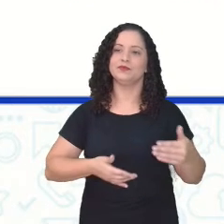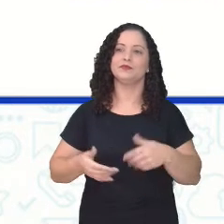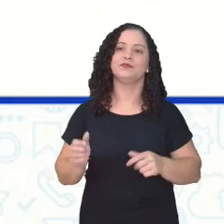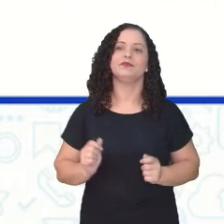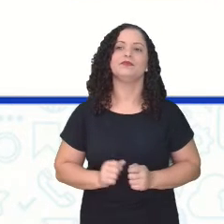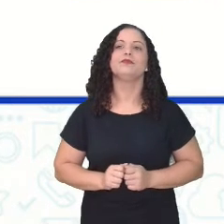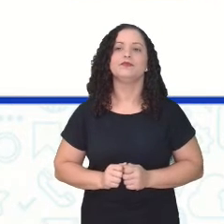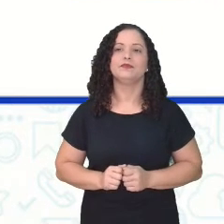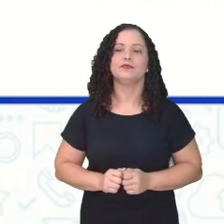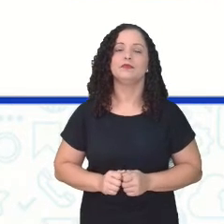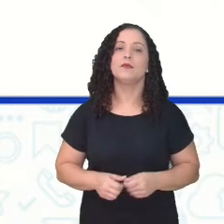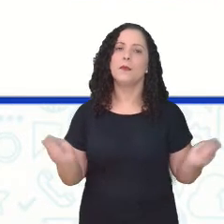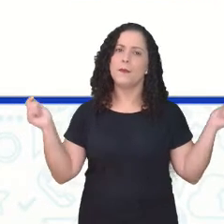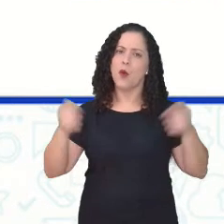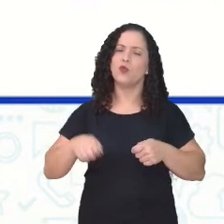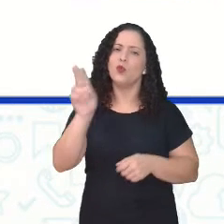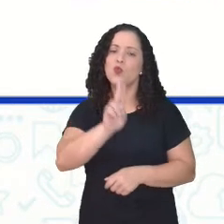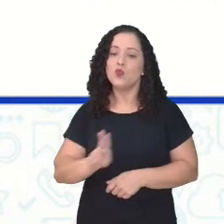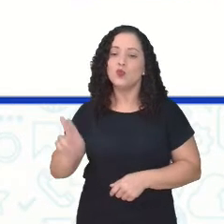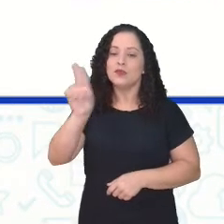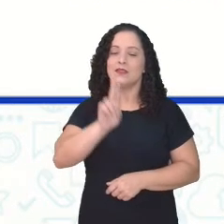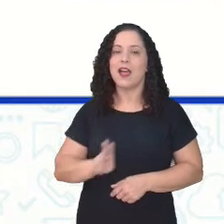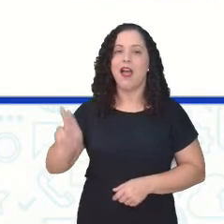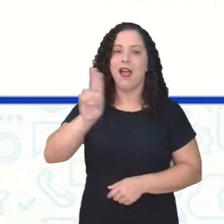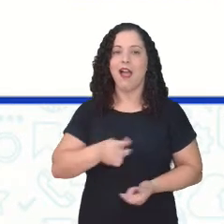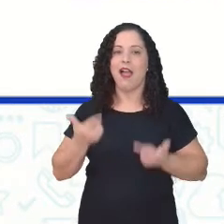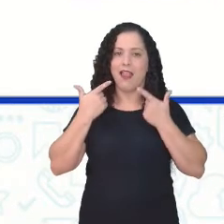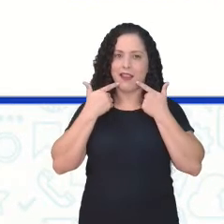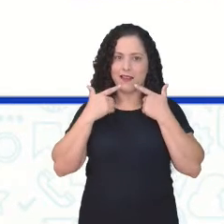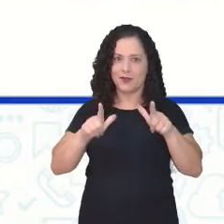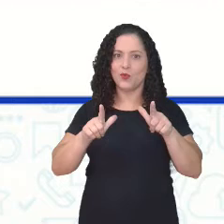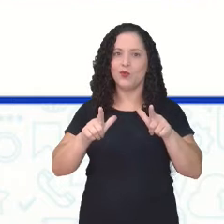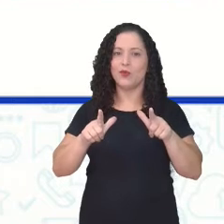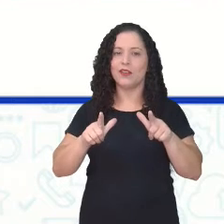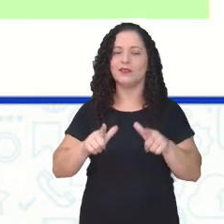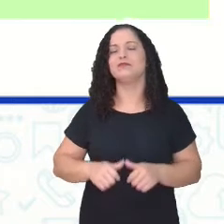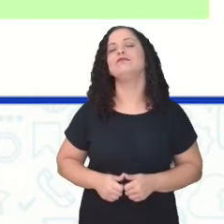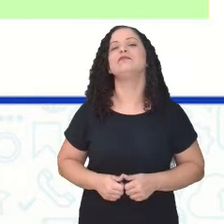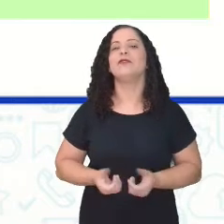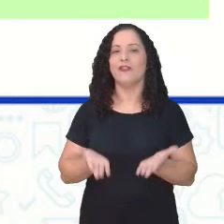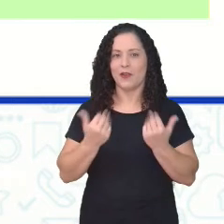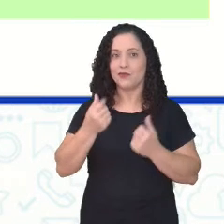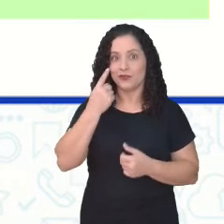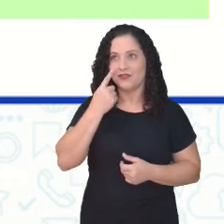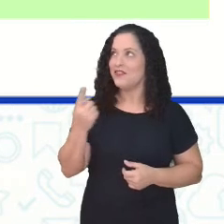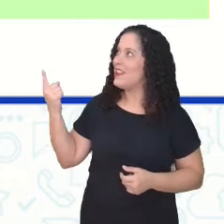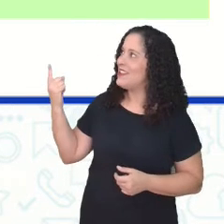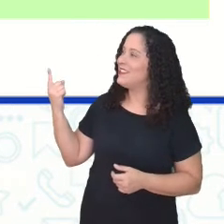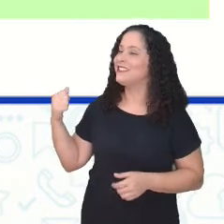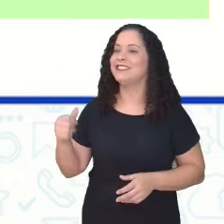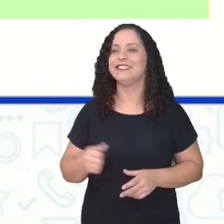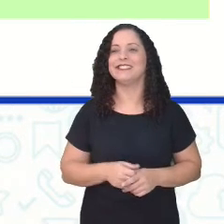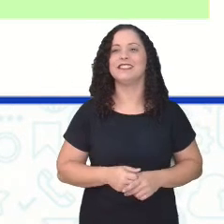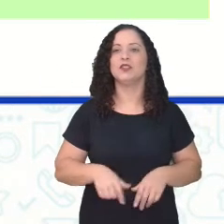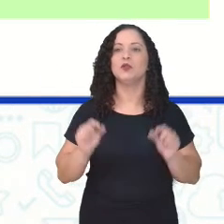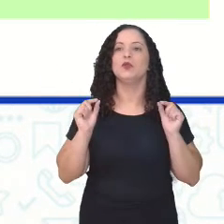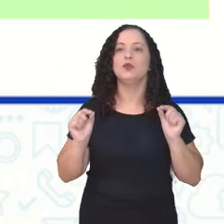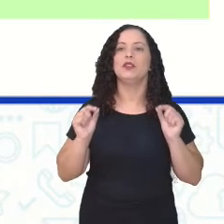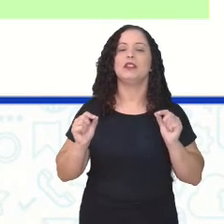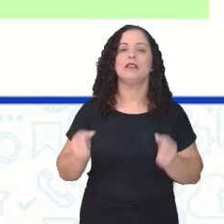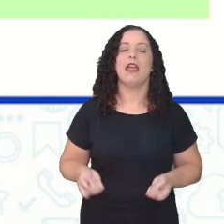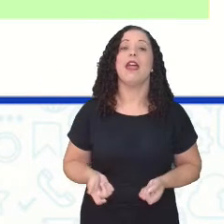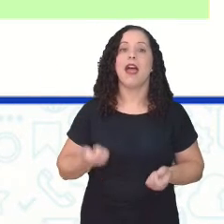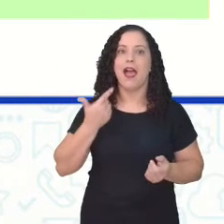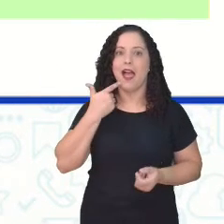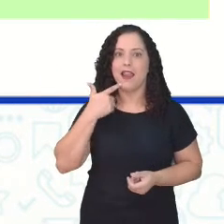por meio dos usos que fazemos da língua. Vamos ver esses usos? Na verdade, a língua ela pode